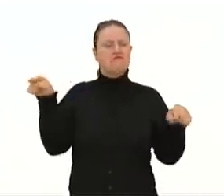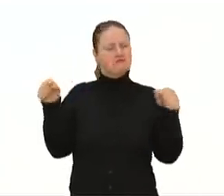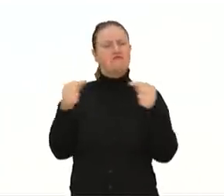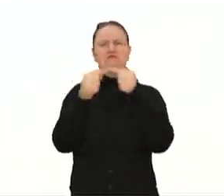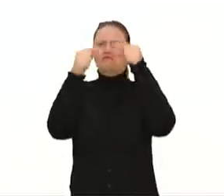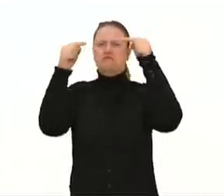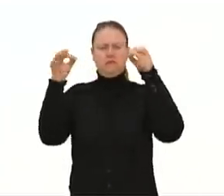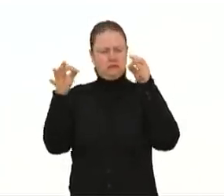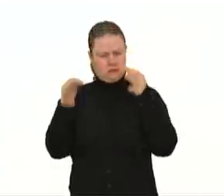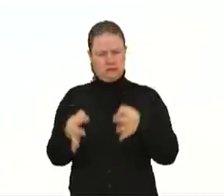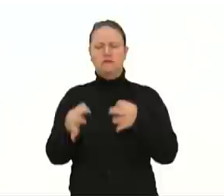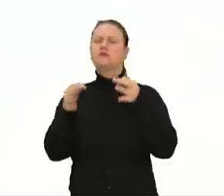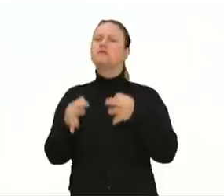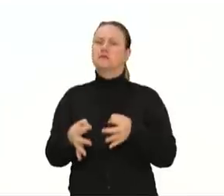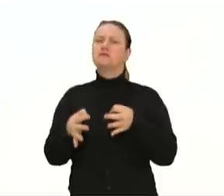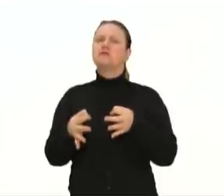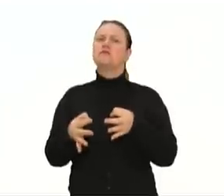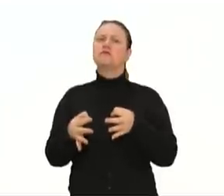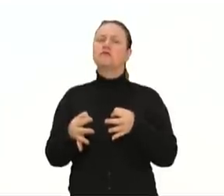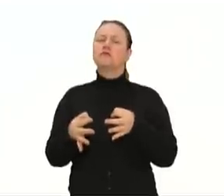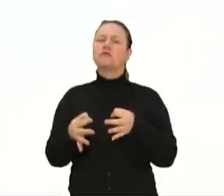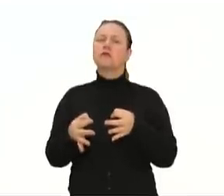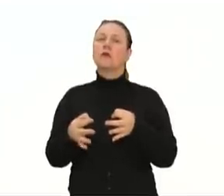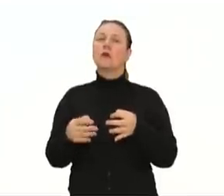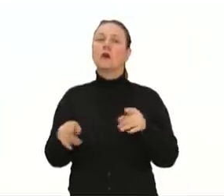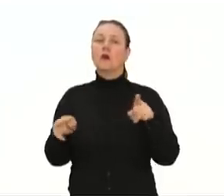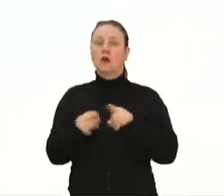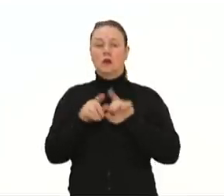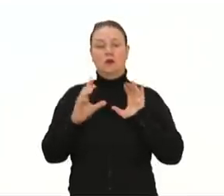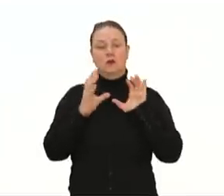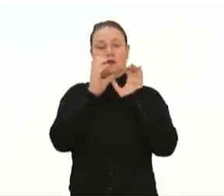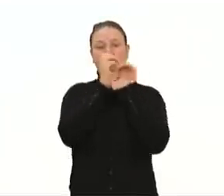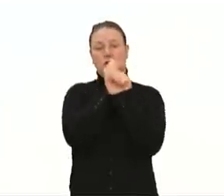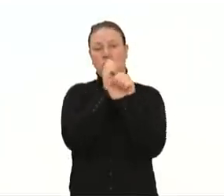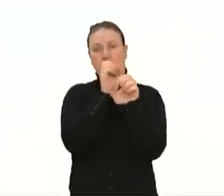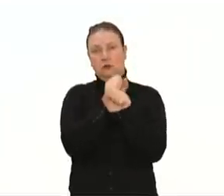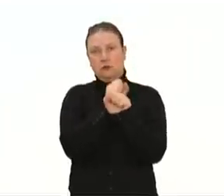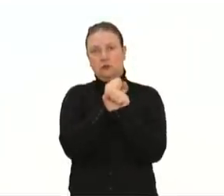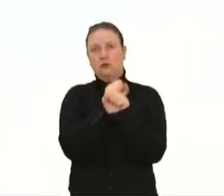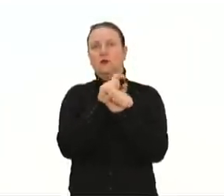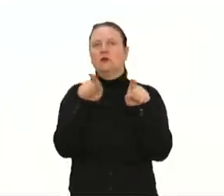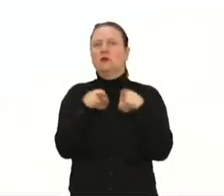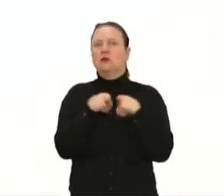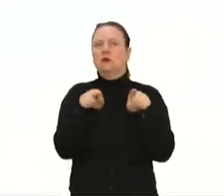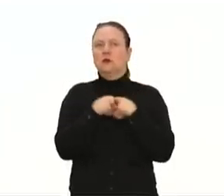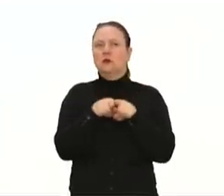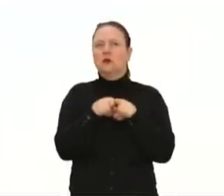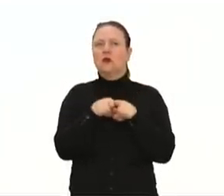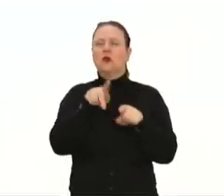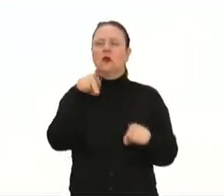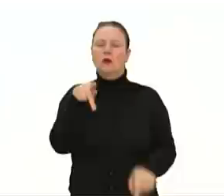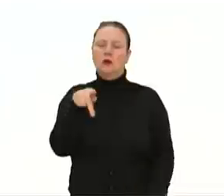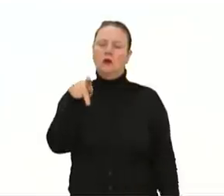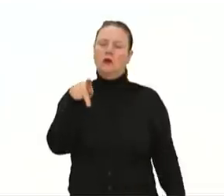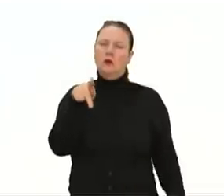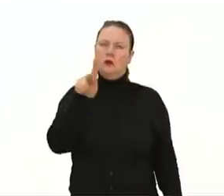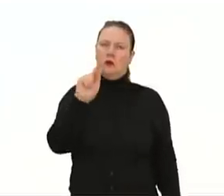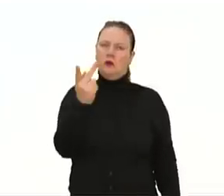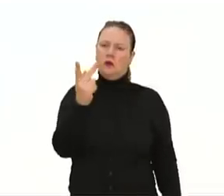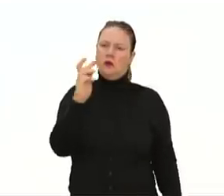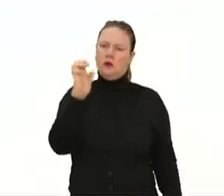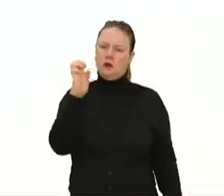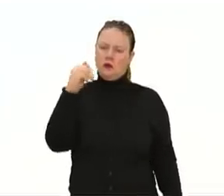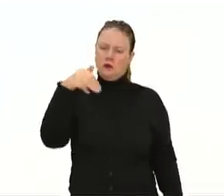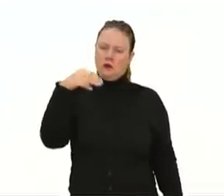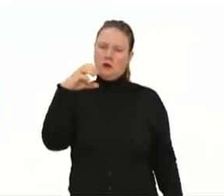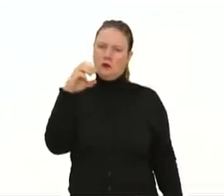Está dentro dos valores. Tem aqui a quantidade de hemoglobina, que é o pigmento, lá a proteína lá de dentro do glóbulo vermelho,